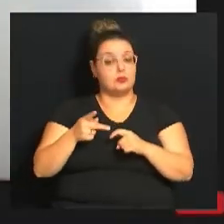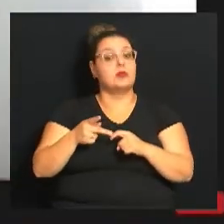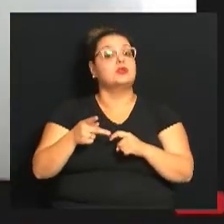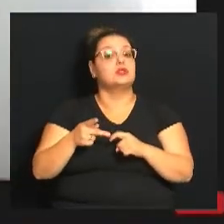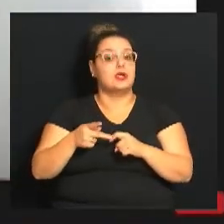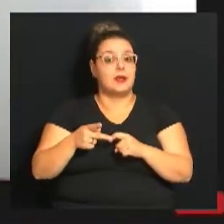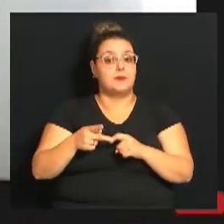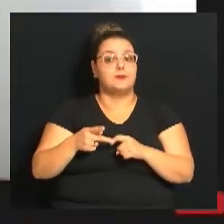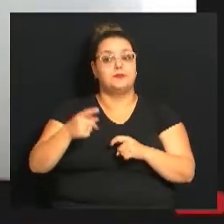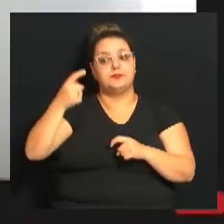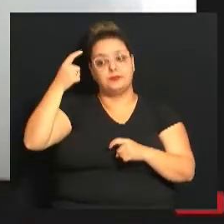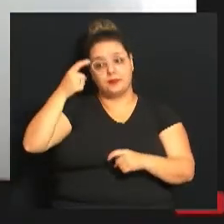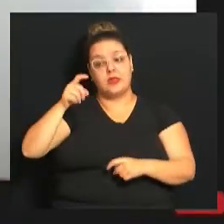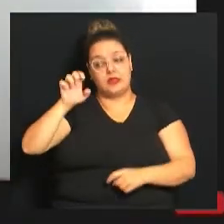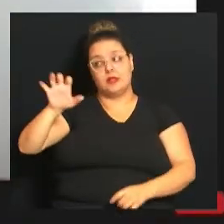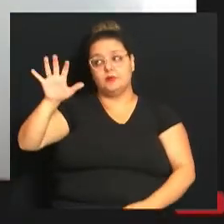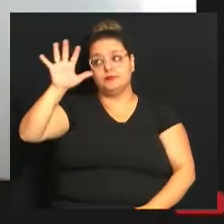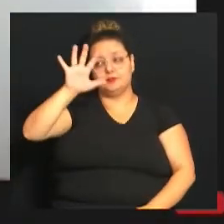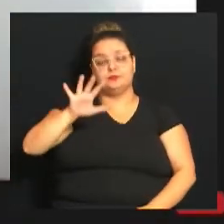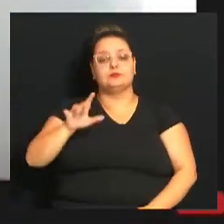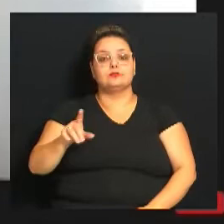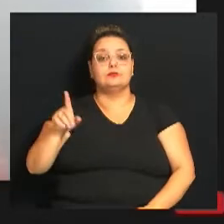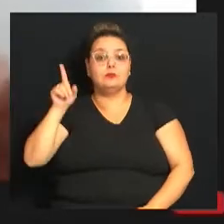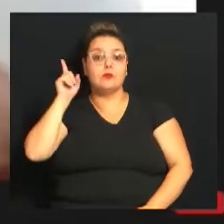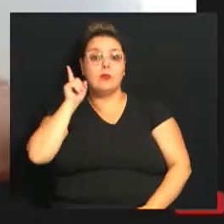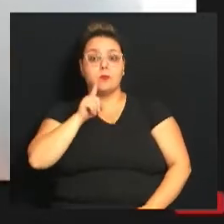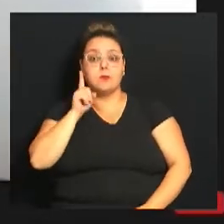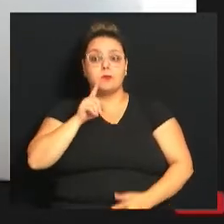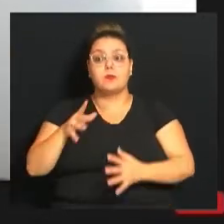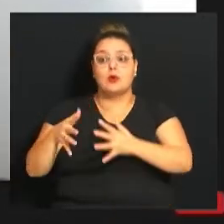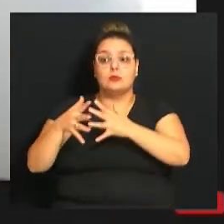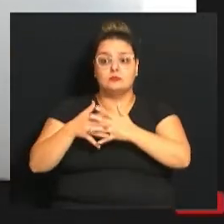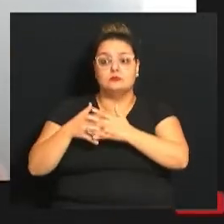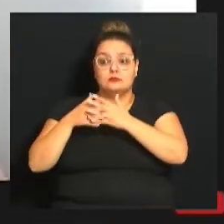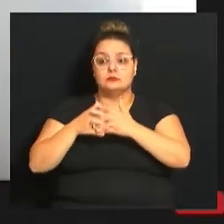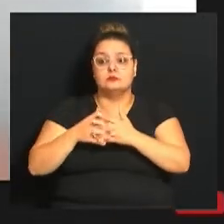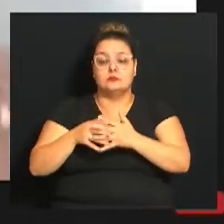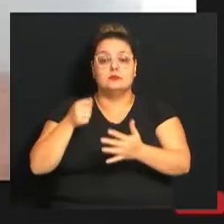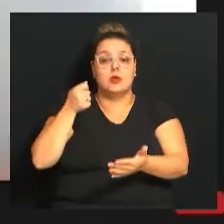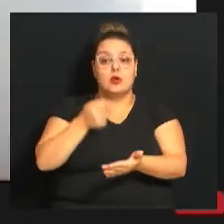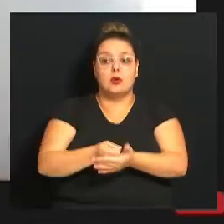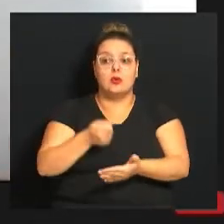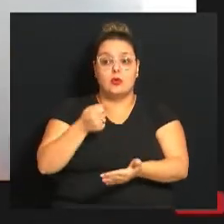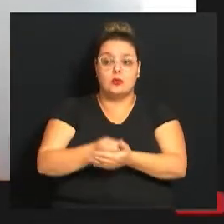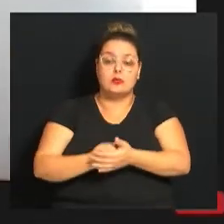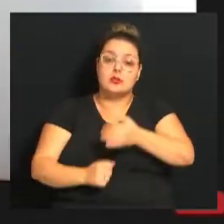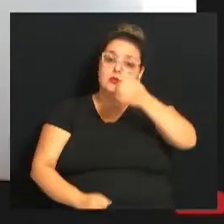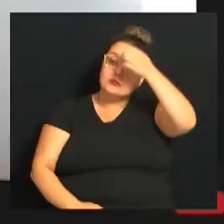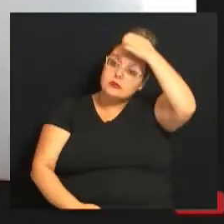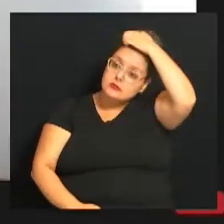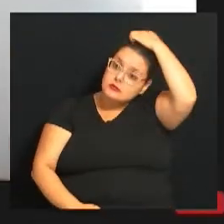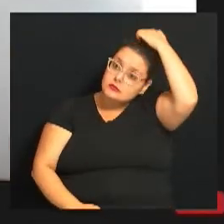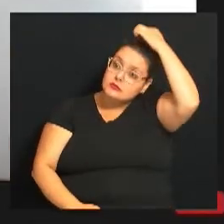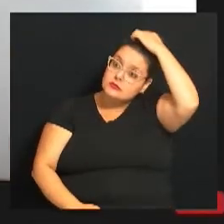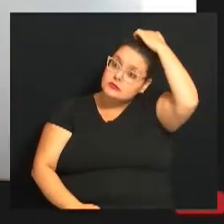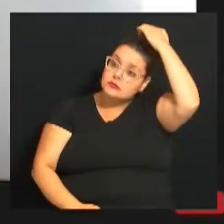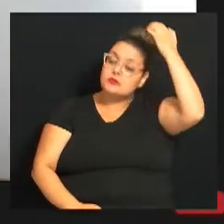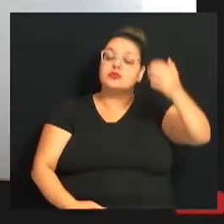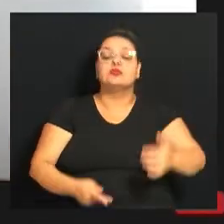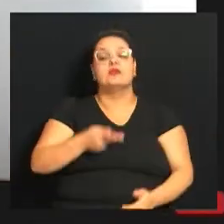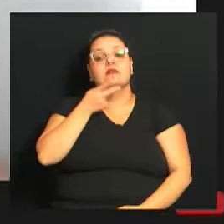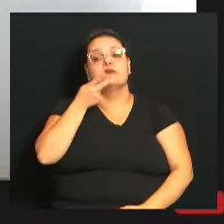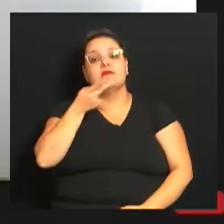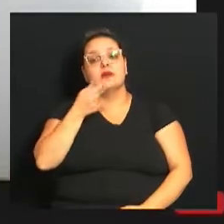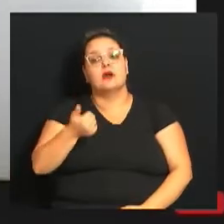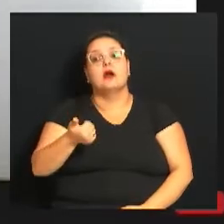na Europa, inclusive nos Estados Unidos, meio que uma obrigação. Você já fala para a mãe que, olha, até os 2 anos de